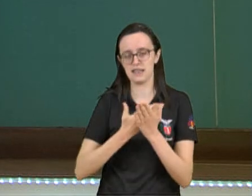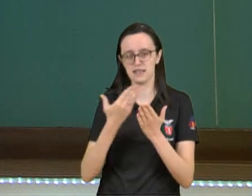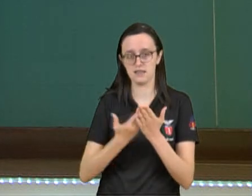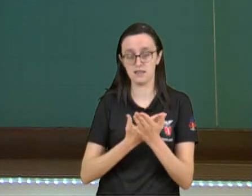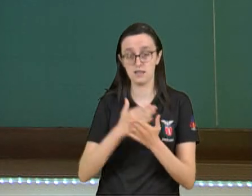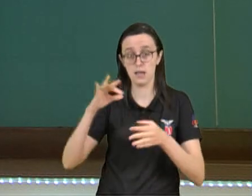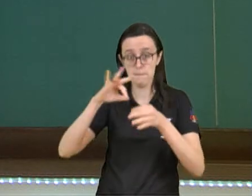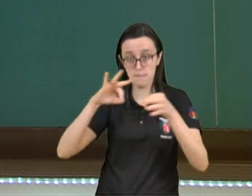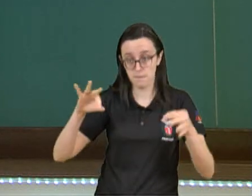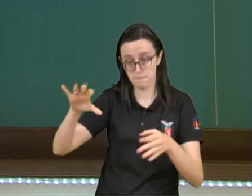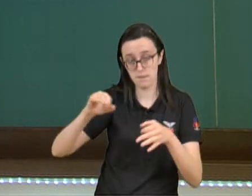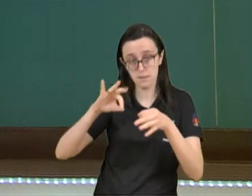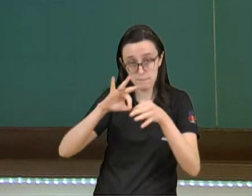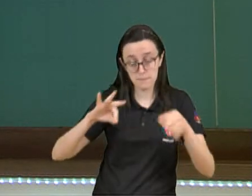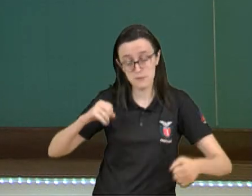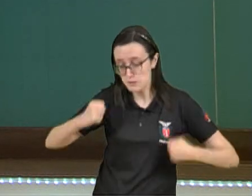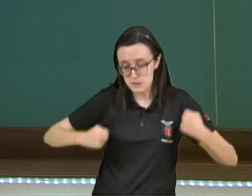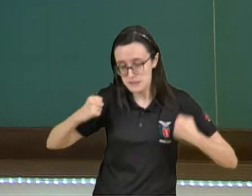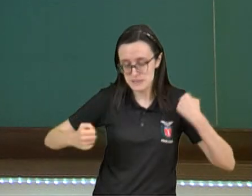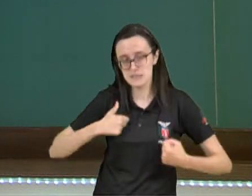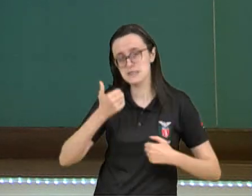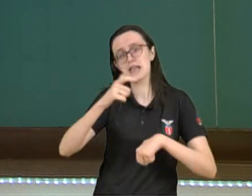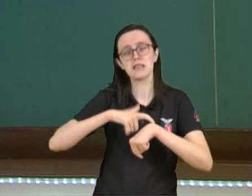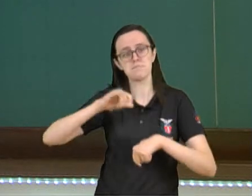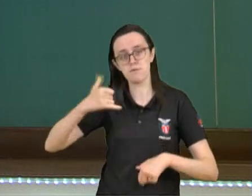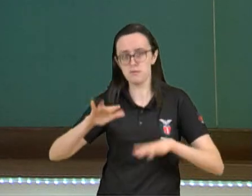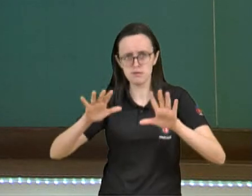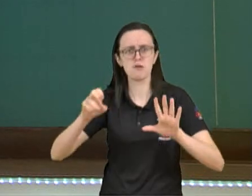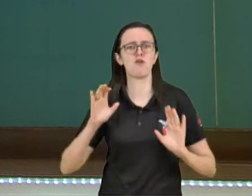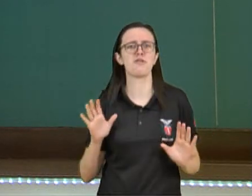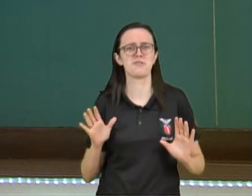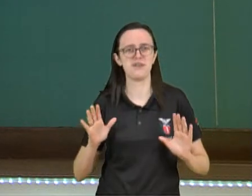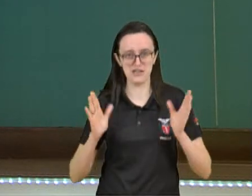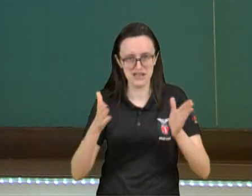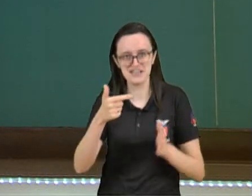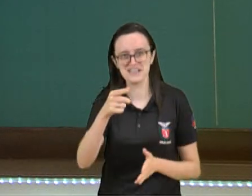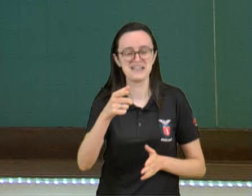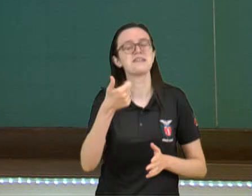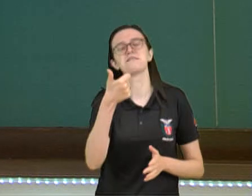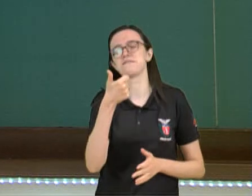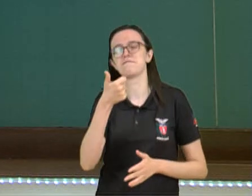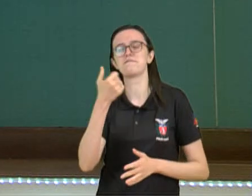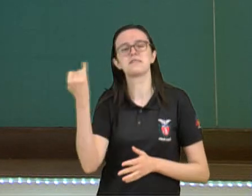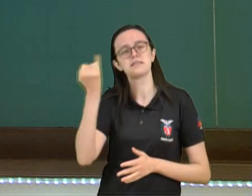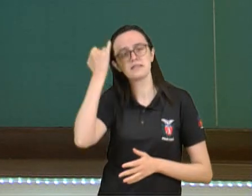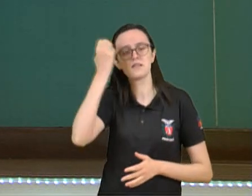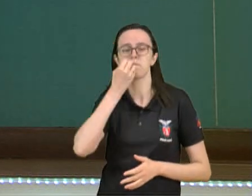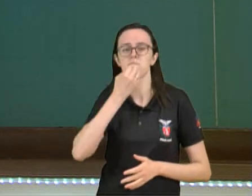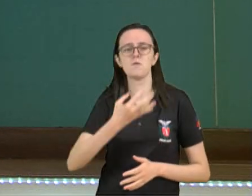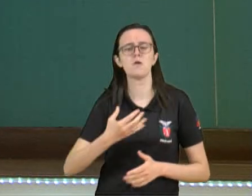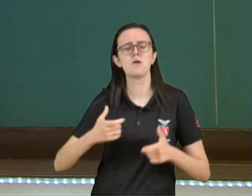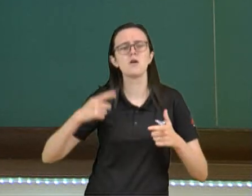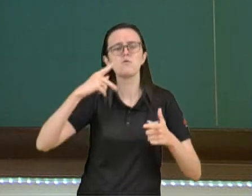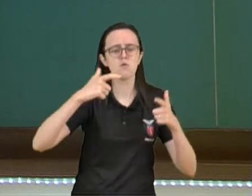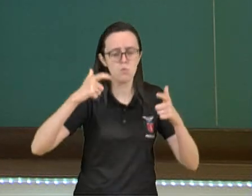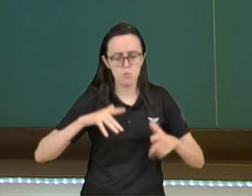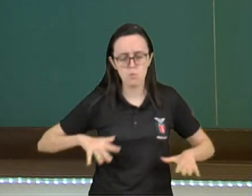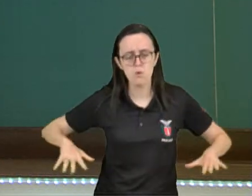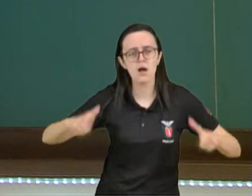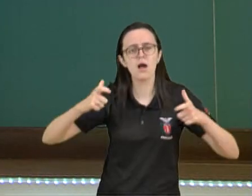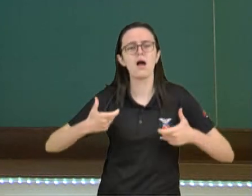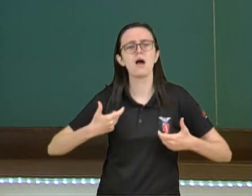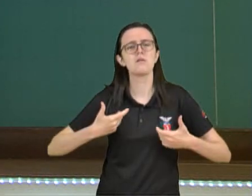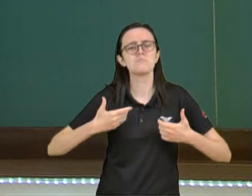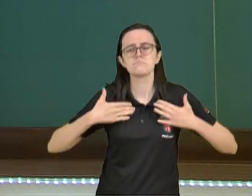penal? Pegou o material? Corre lá! Eu vou dar um tempinho. Pronto, pegou, né? Como que está o ambiente que você está estudando? Ele é tranquilo?